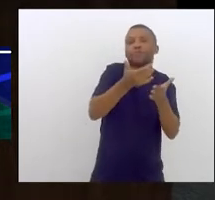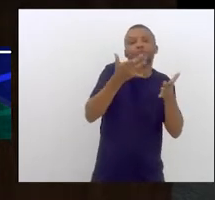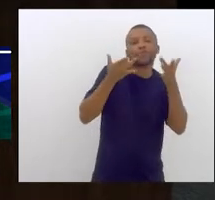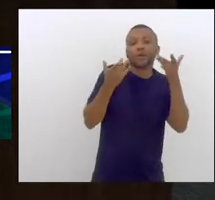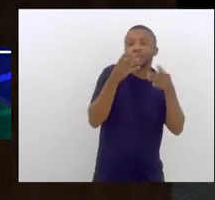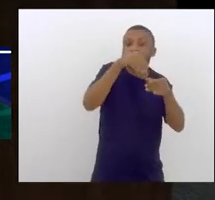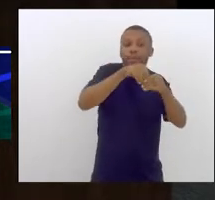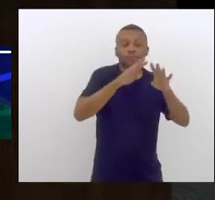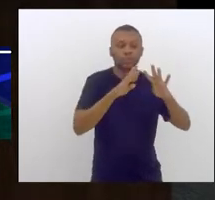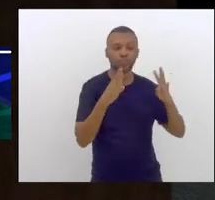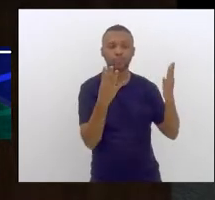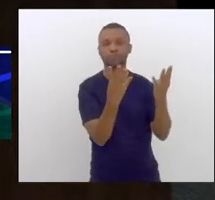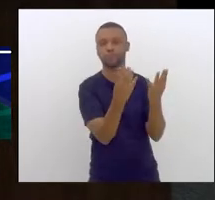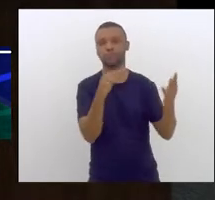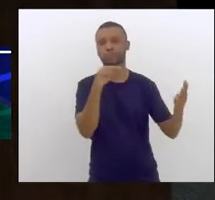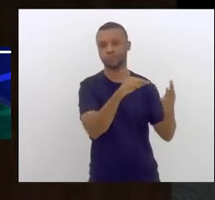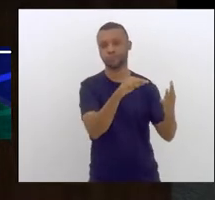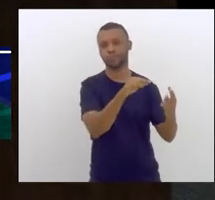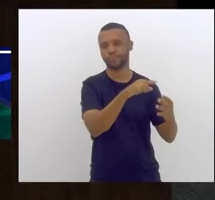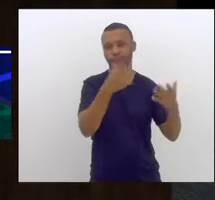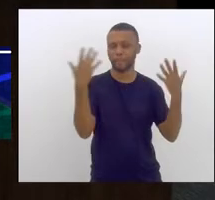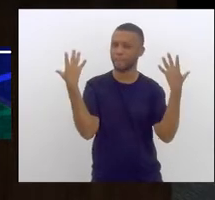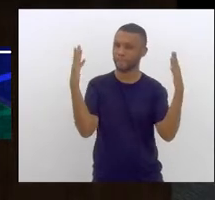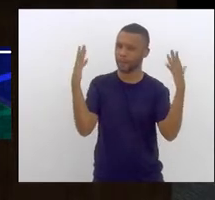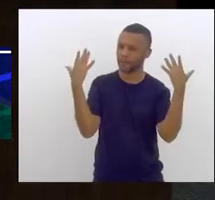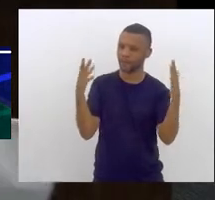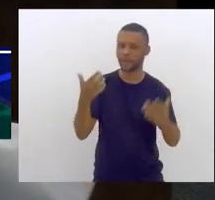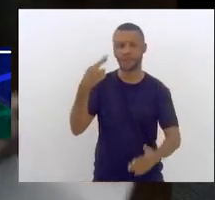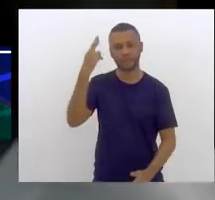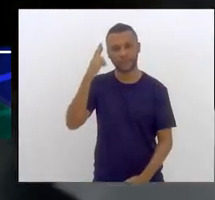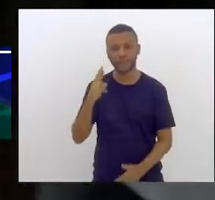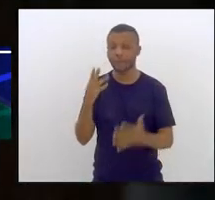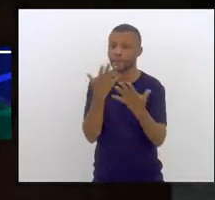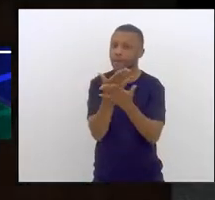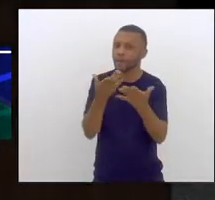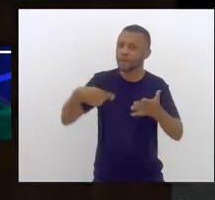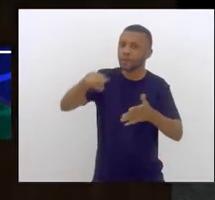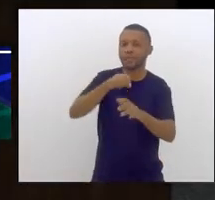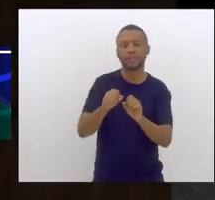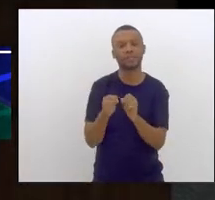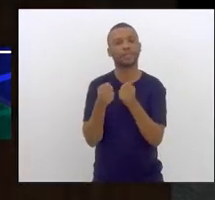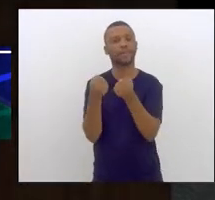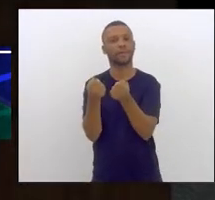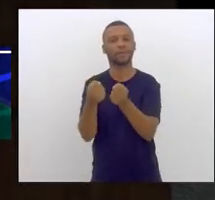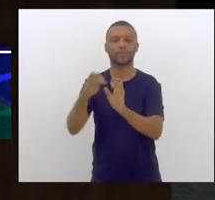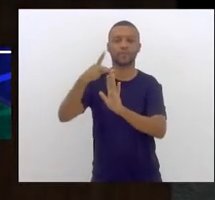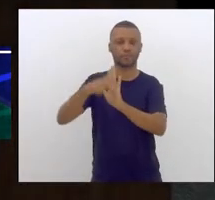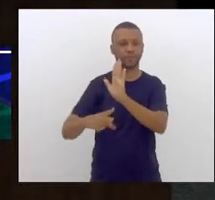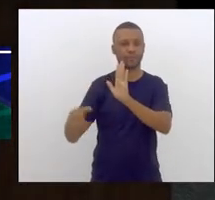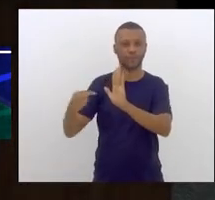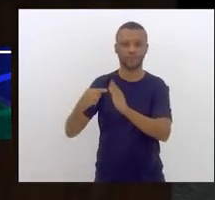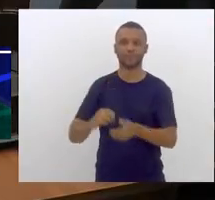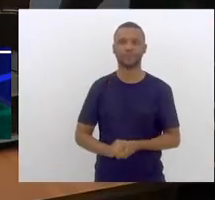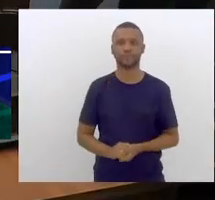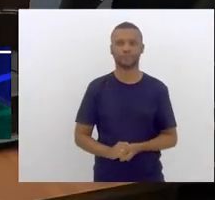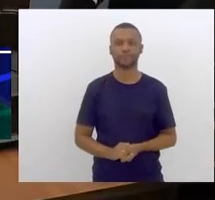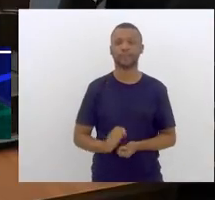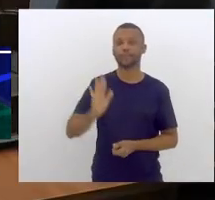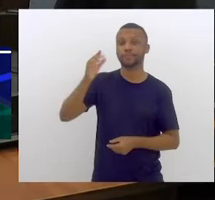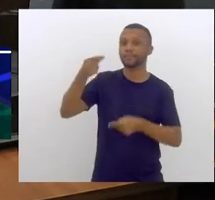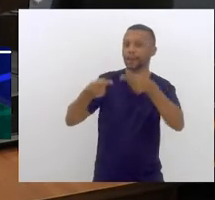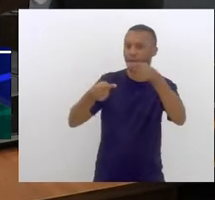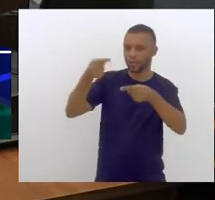de Arcozelo, em Patio do Alferes. Parabéns, Renata, parabéns a todos que defendem esse projeto. Para discutir.